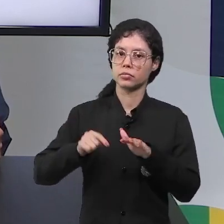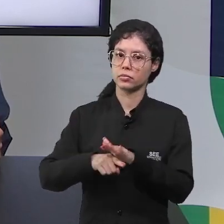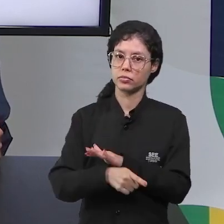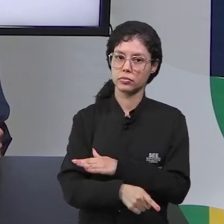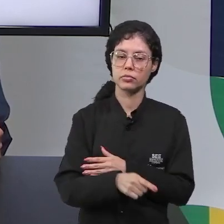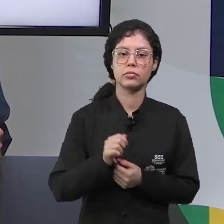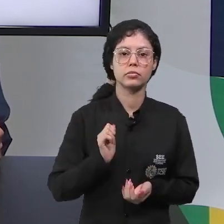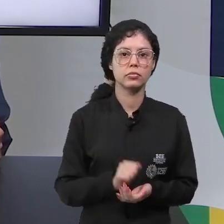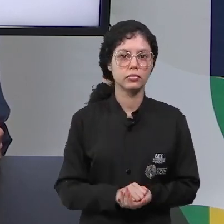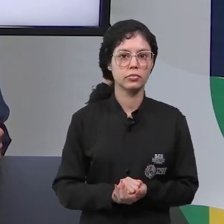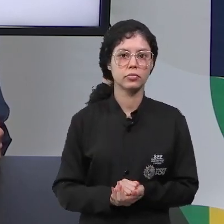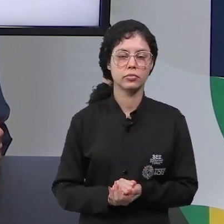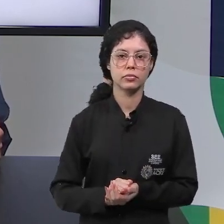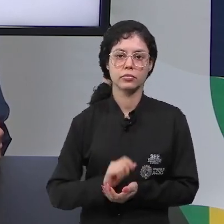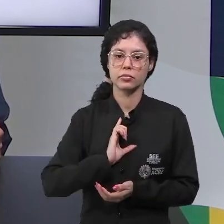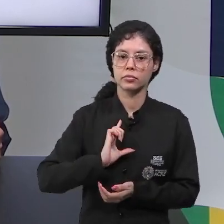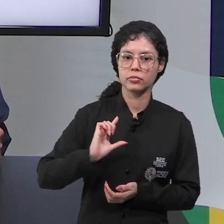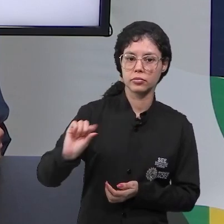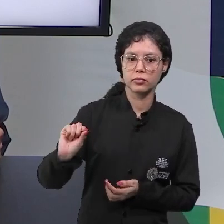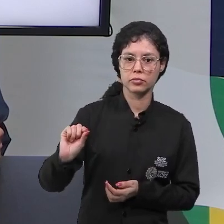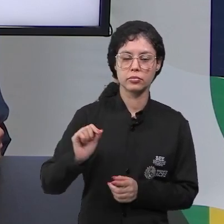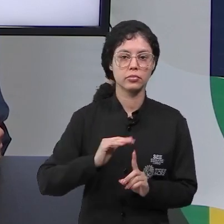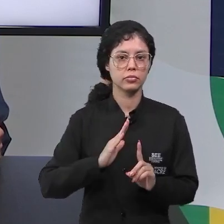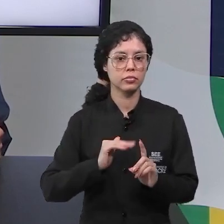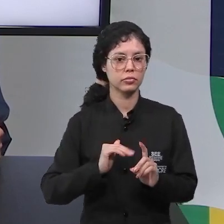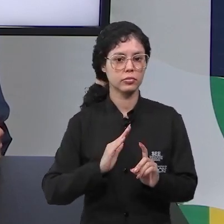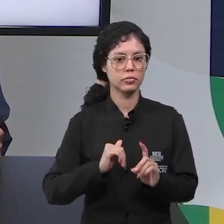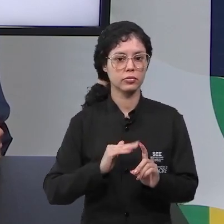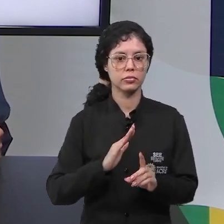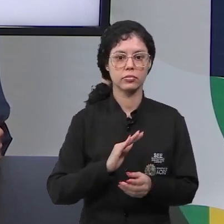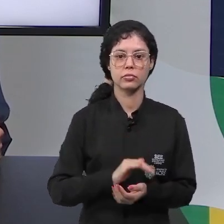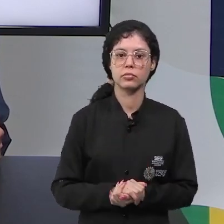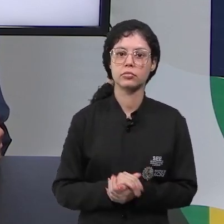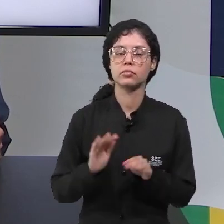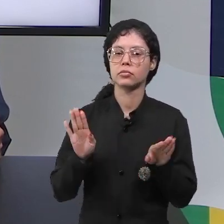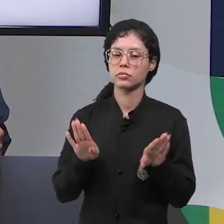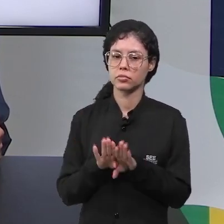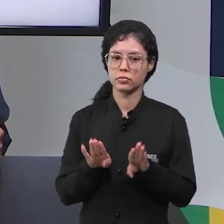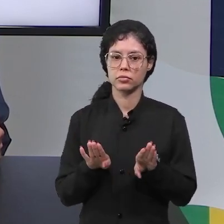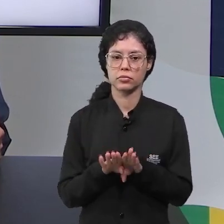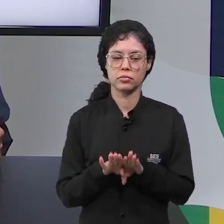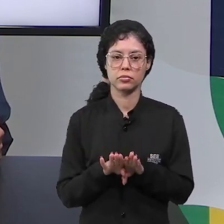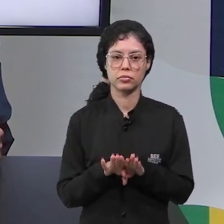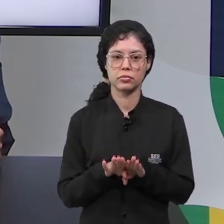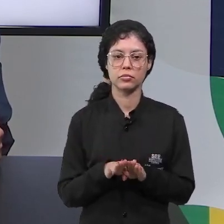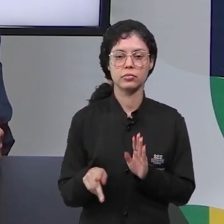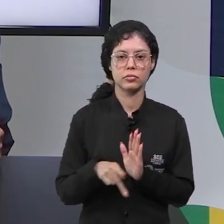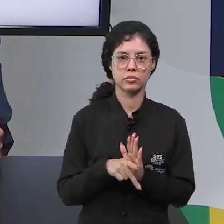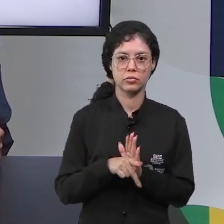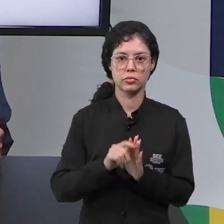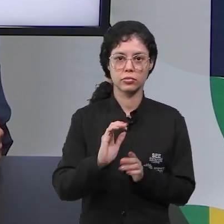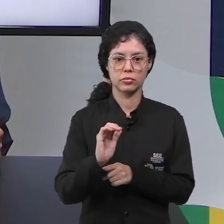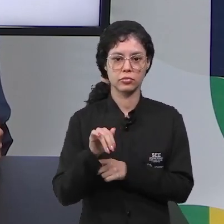profundidade é a fuga da mitologia e também do senso comum.